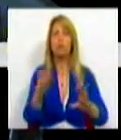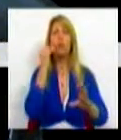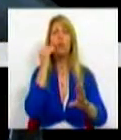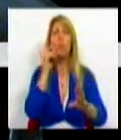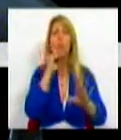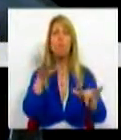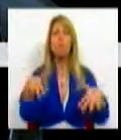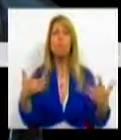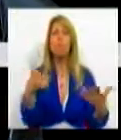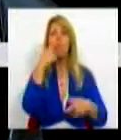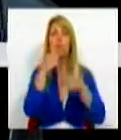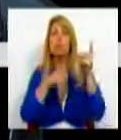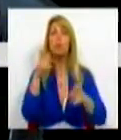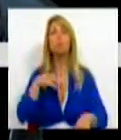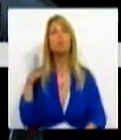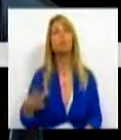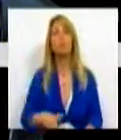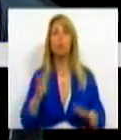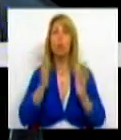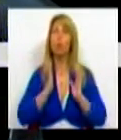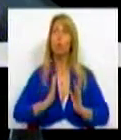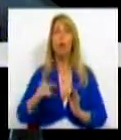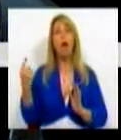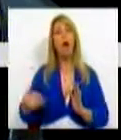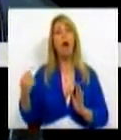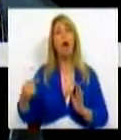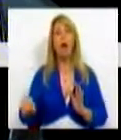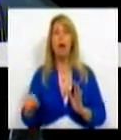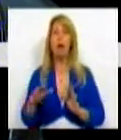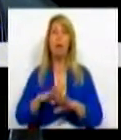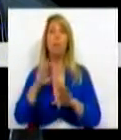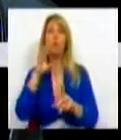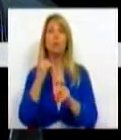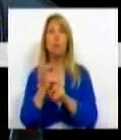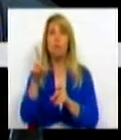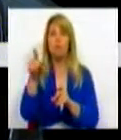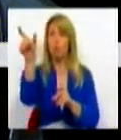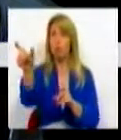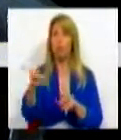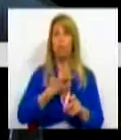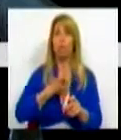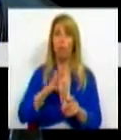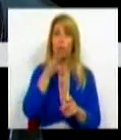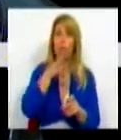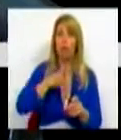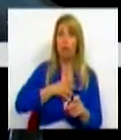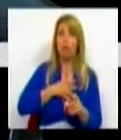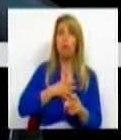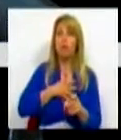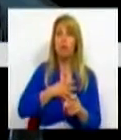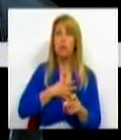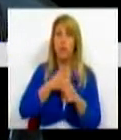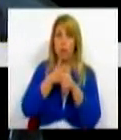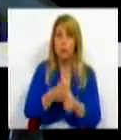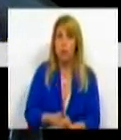estar descansados quanto à supervisão que até o Sr. Doutor nos disse aqui é até seguida e